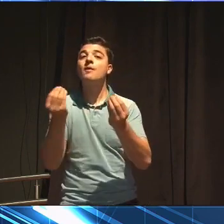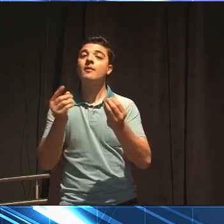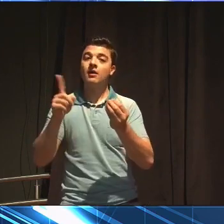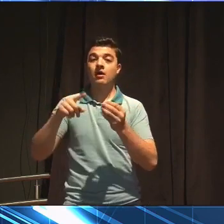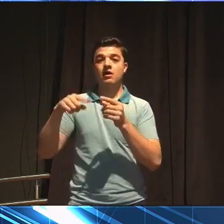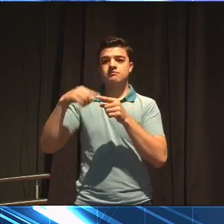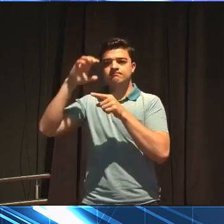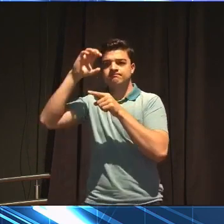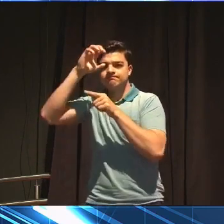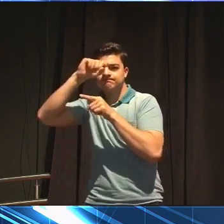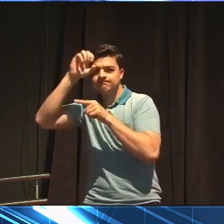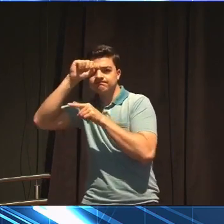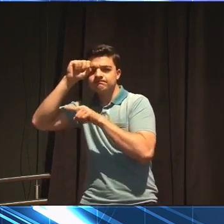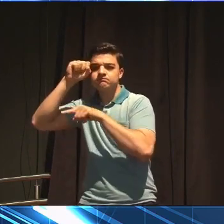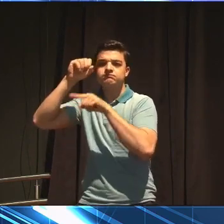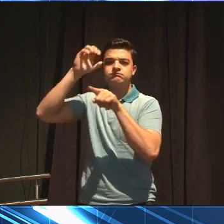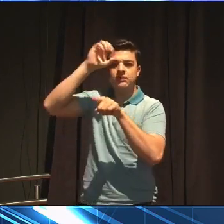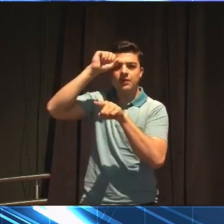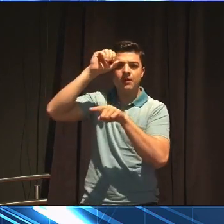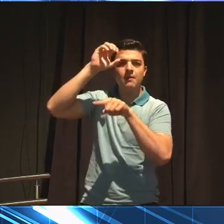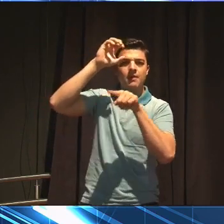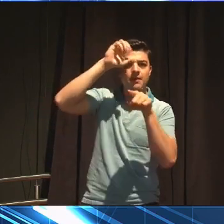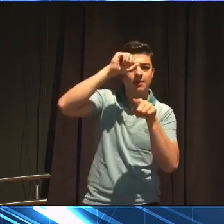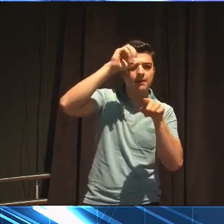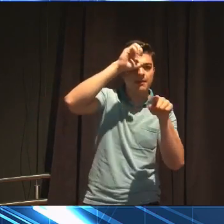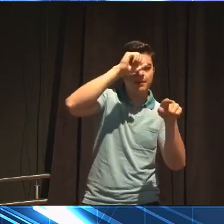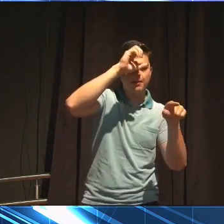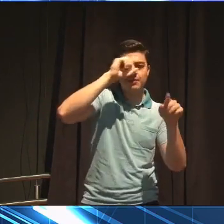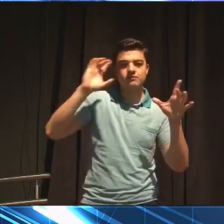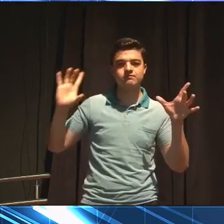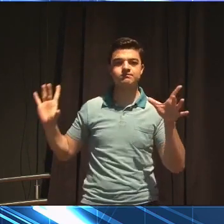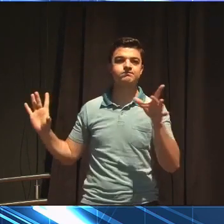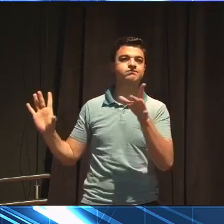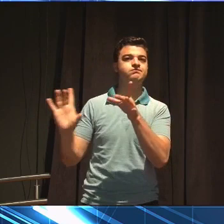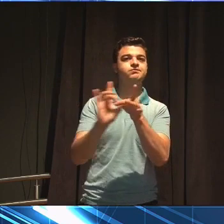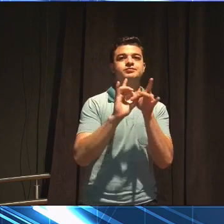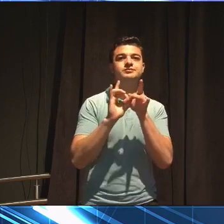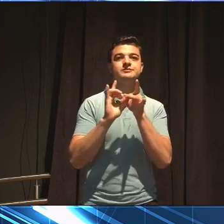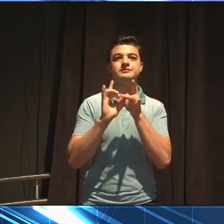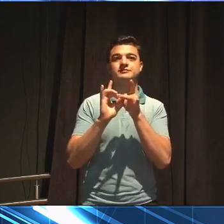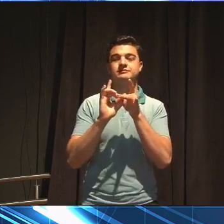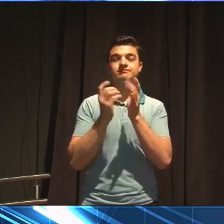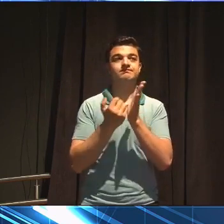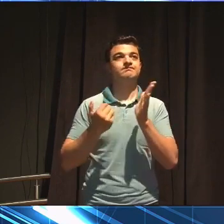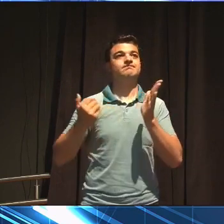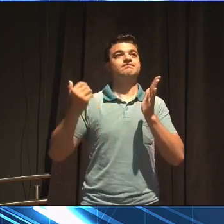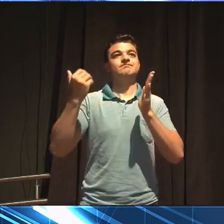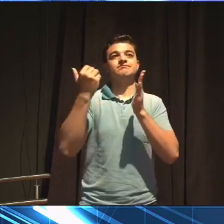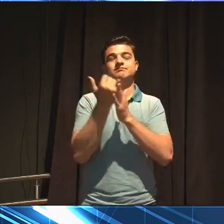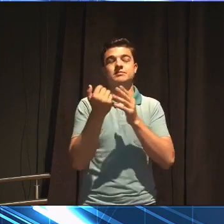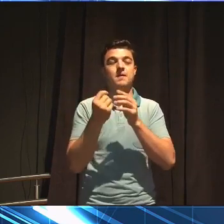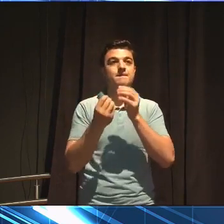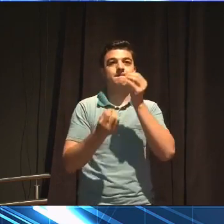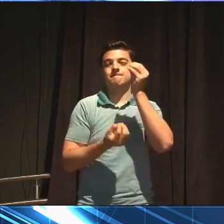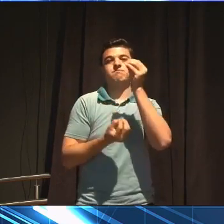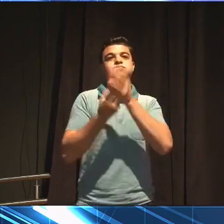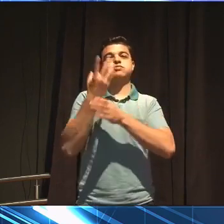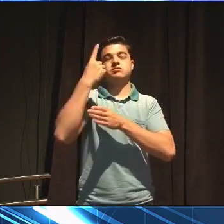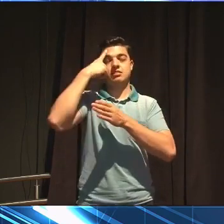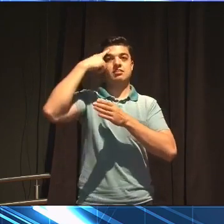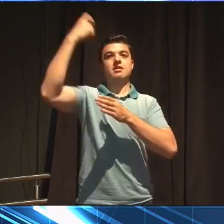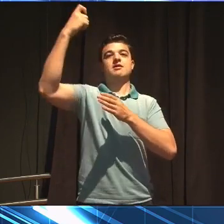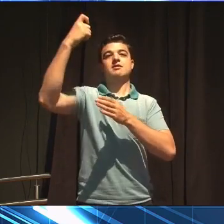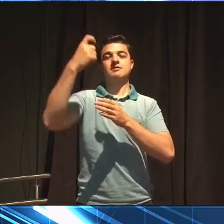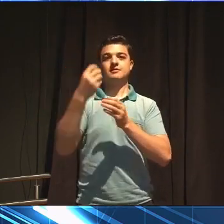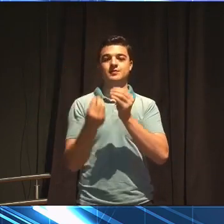ali, eu uni os 2 e dei um salto neste conhecimento, certo? E assim, nessas uniões de conhecimento, a gente